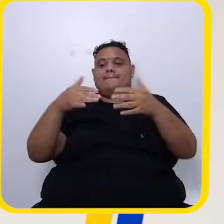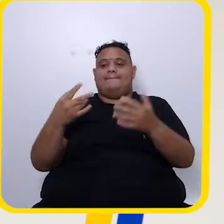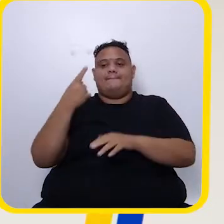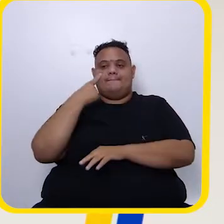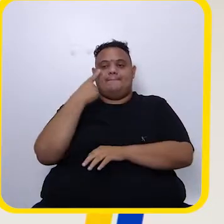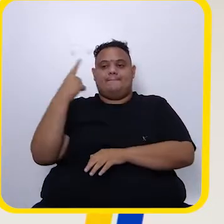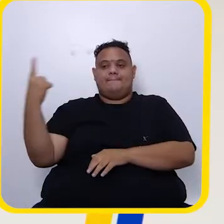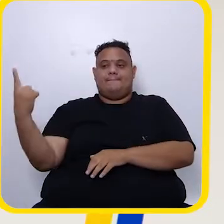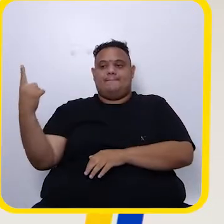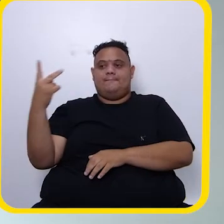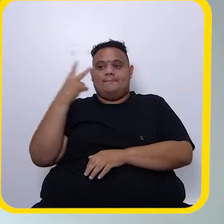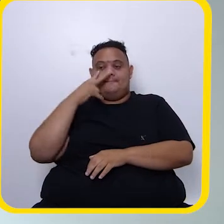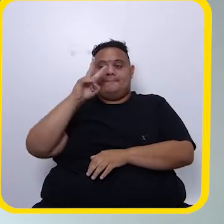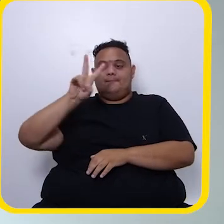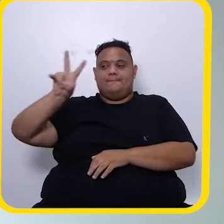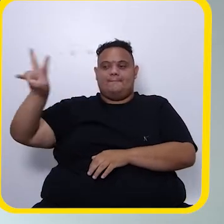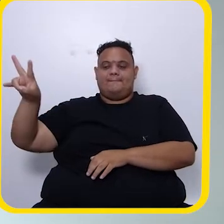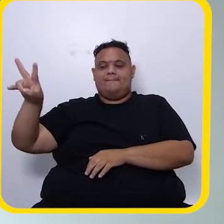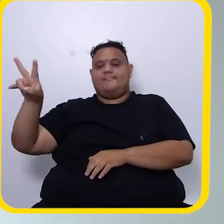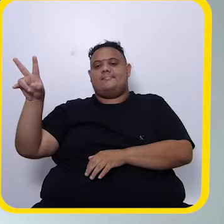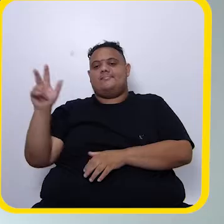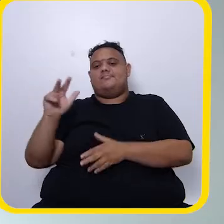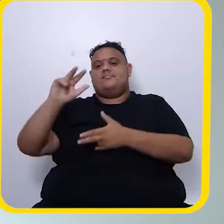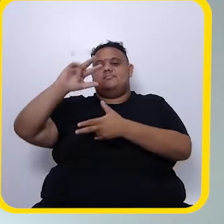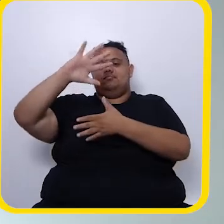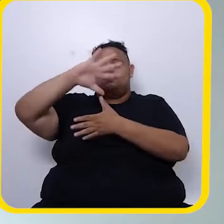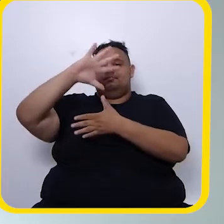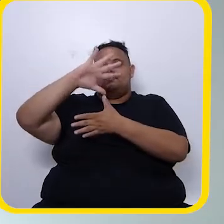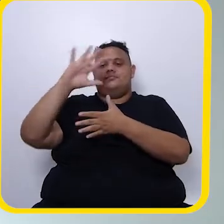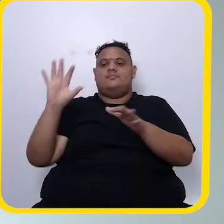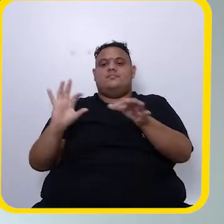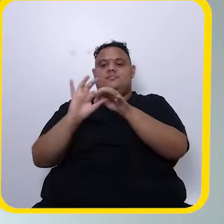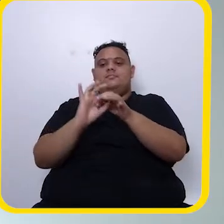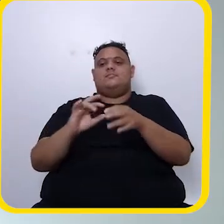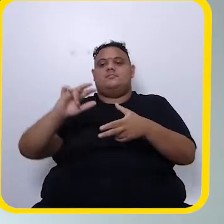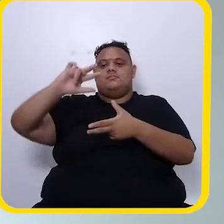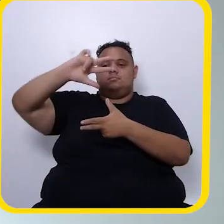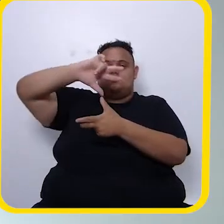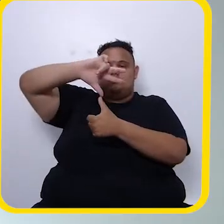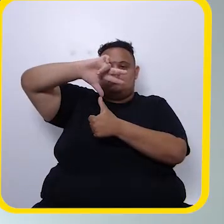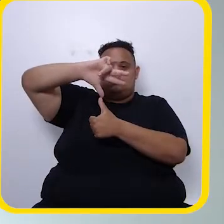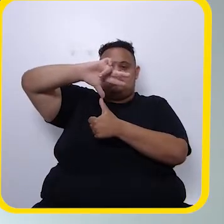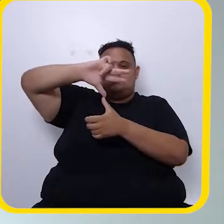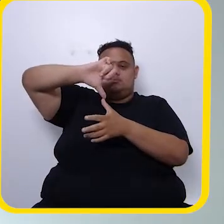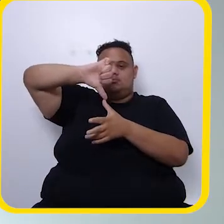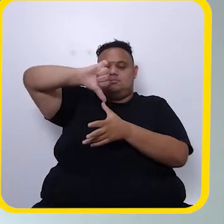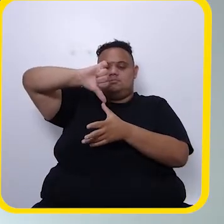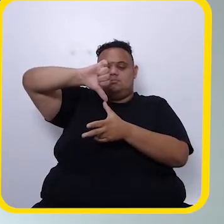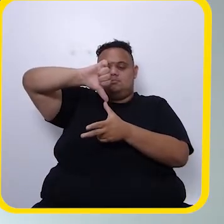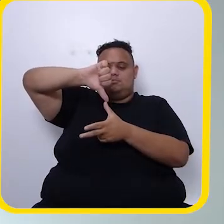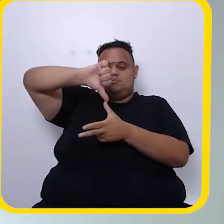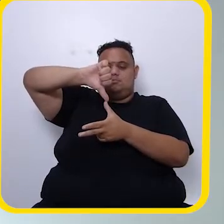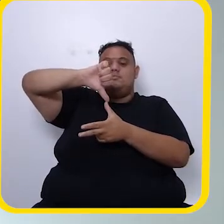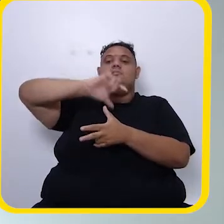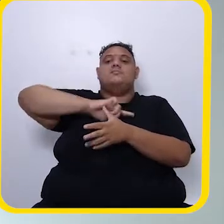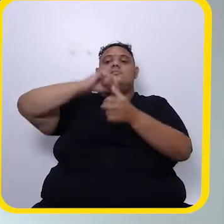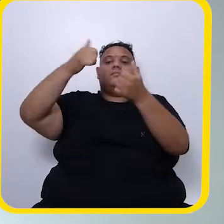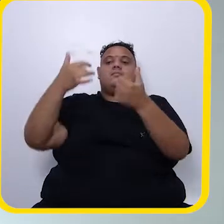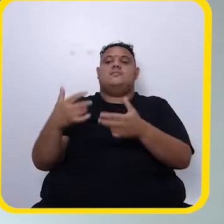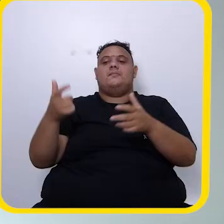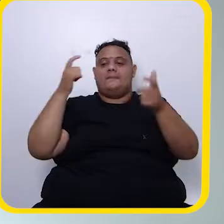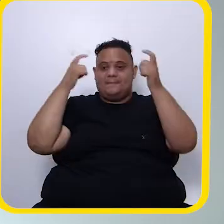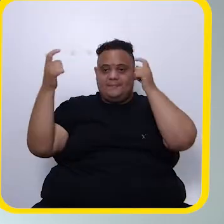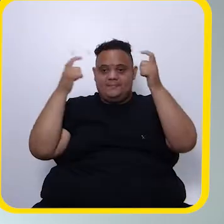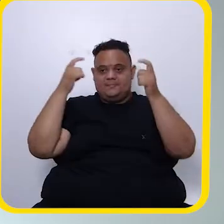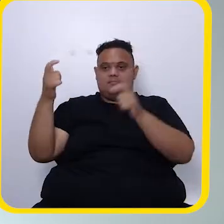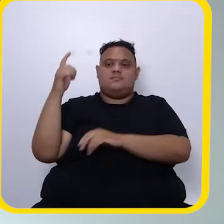Então, olhando aqui para o istmo, né, para a faixa continental que vai ligar a América do Norte e a América do Sul, que conecta